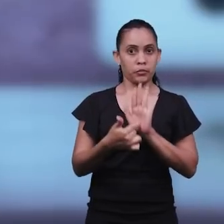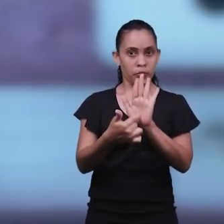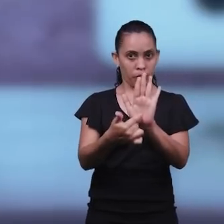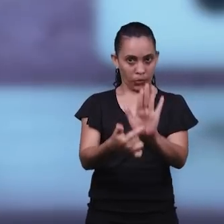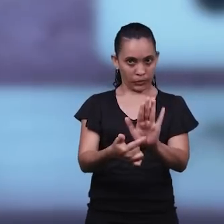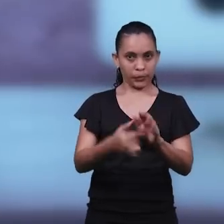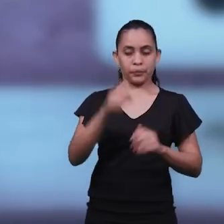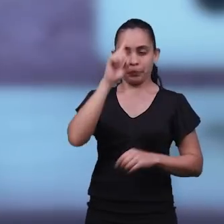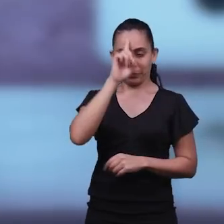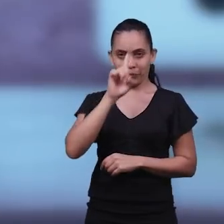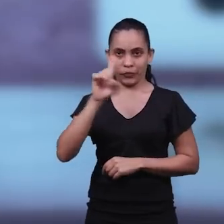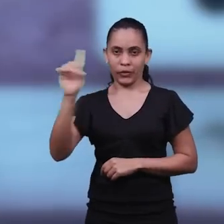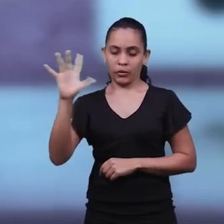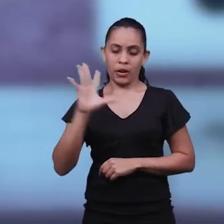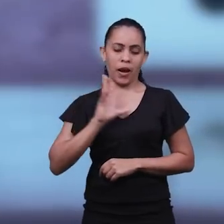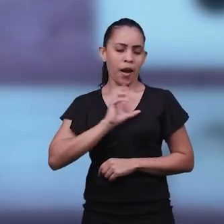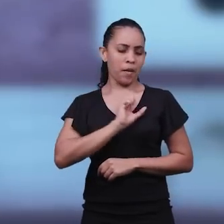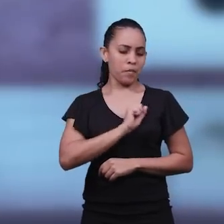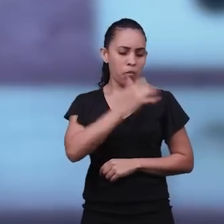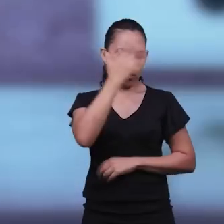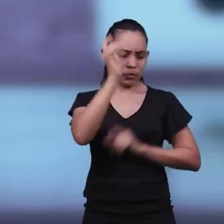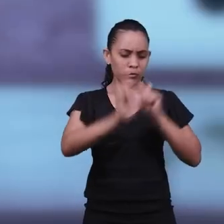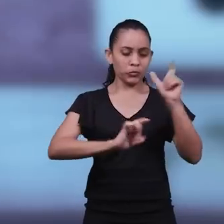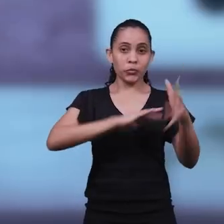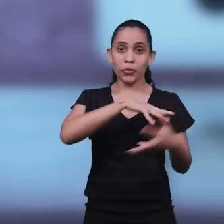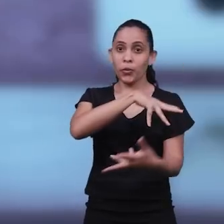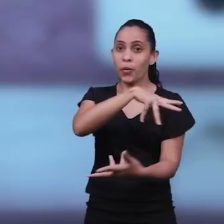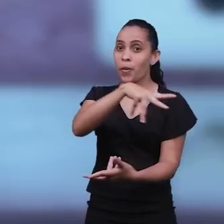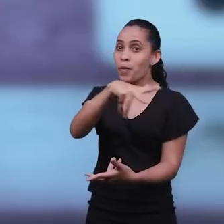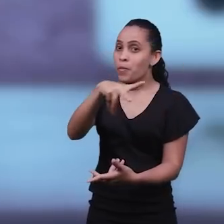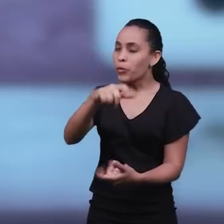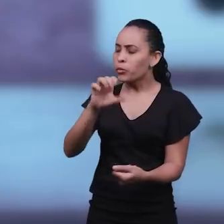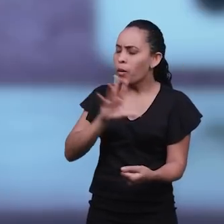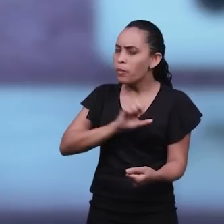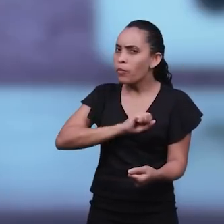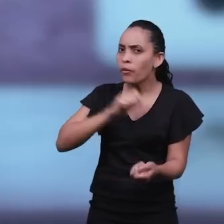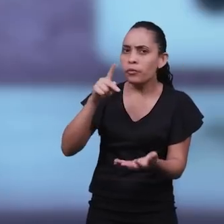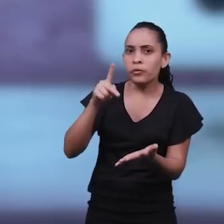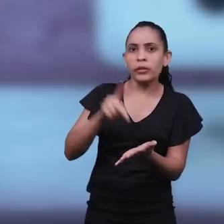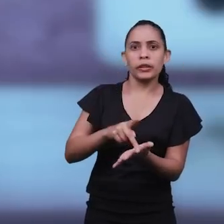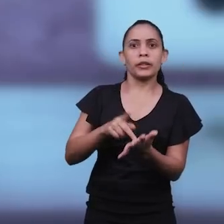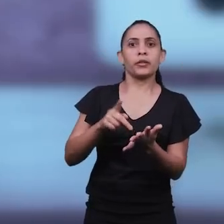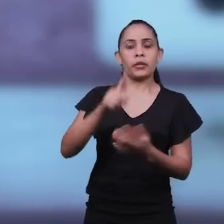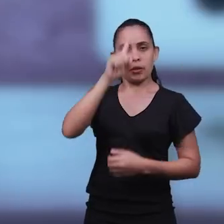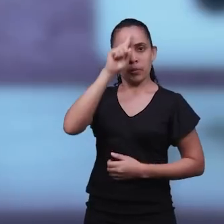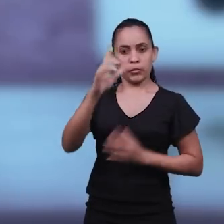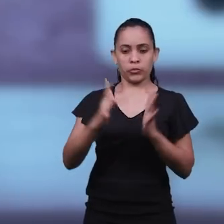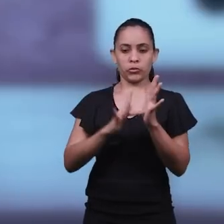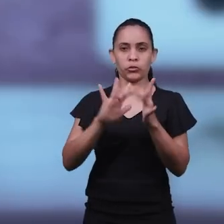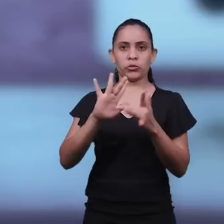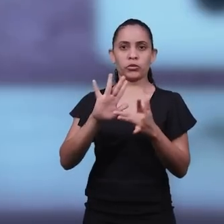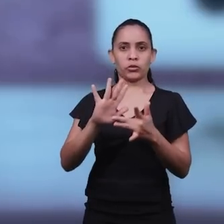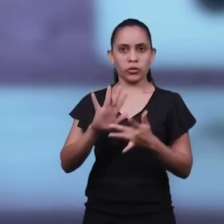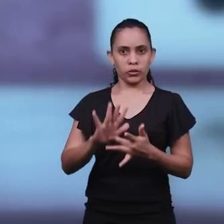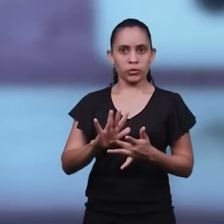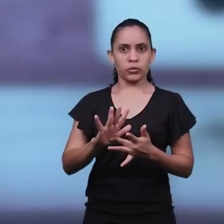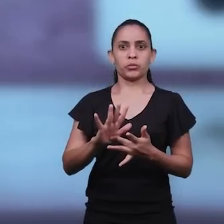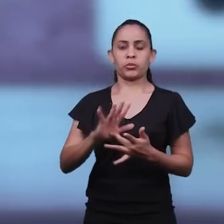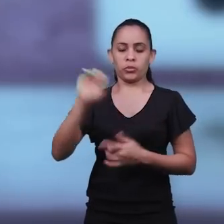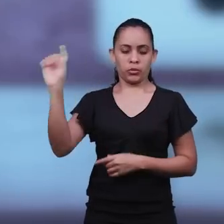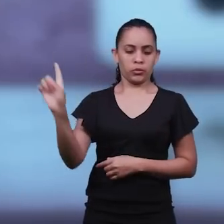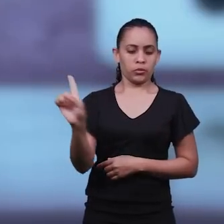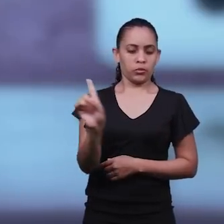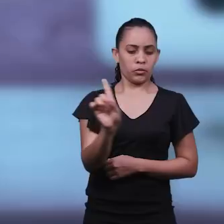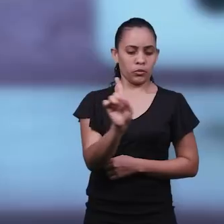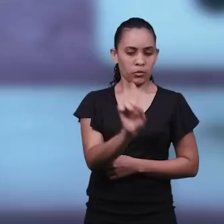que diz: "E Deus amou o mundo de tal maneira que deu seu Filho unigênito